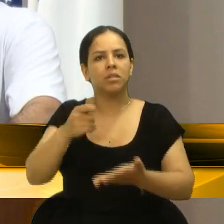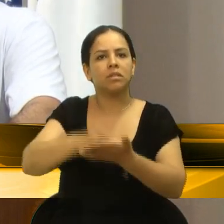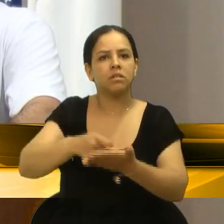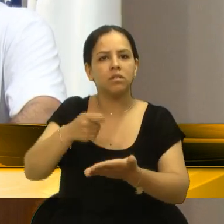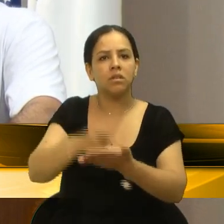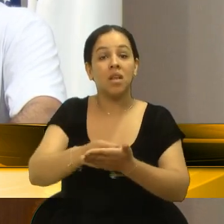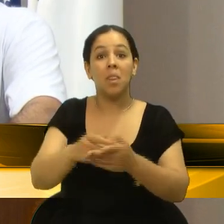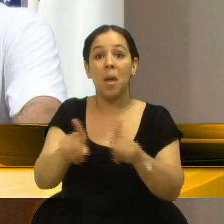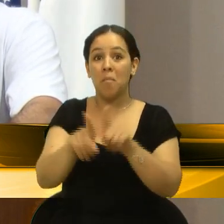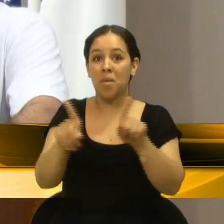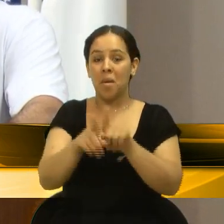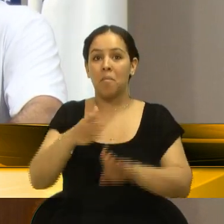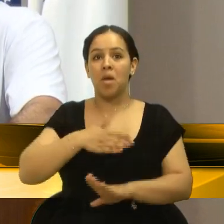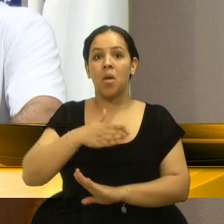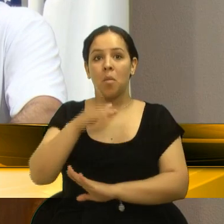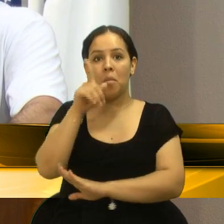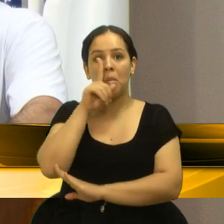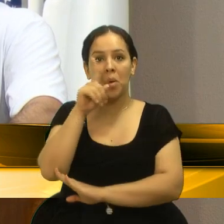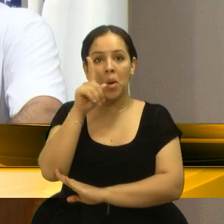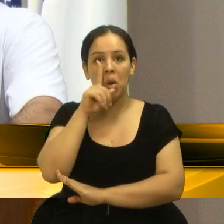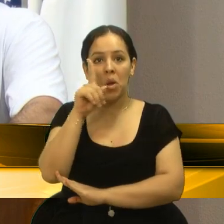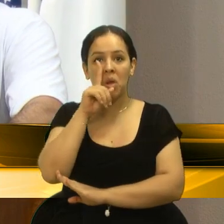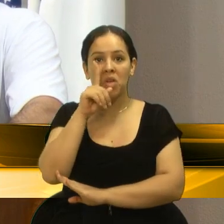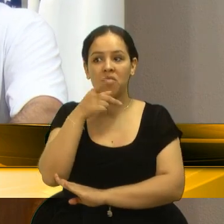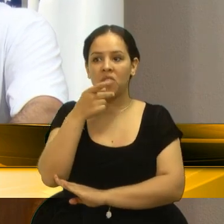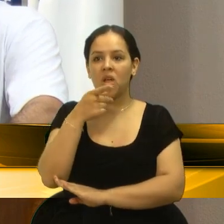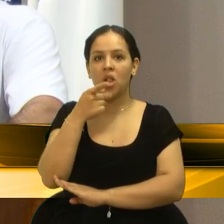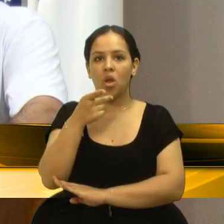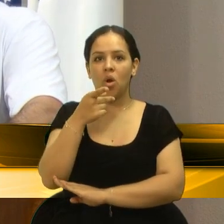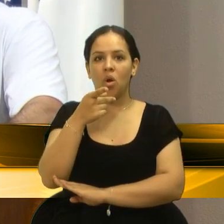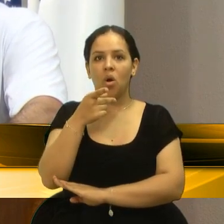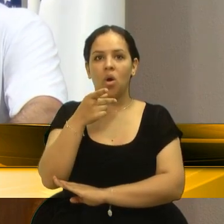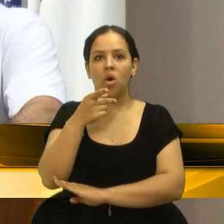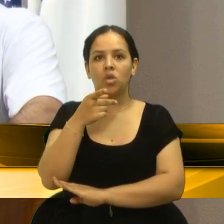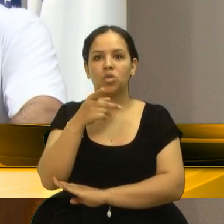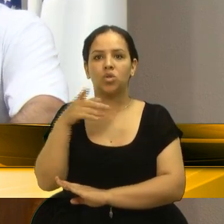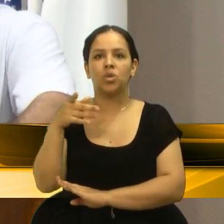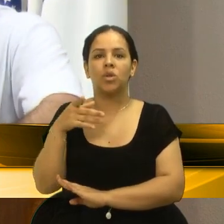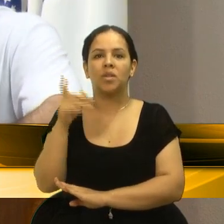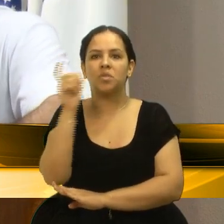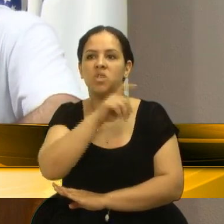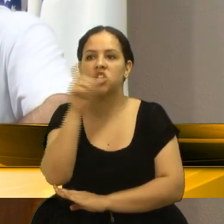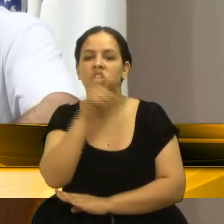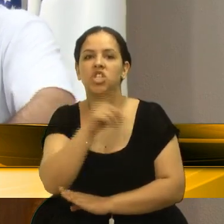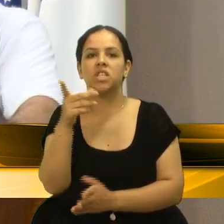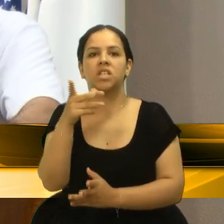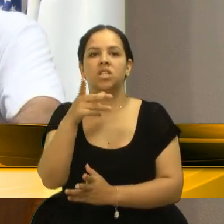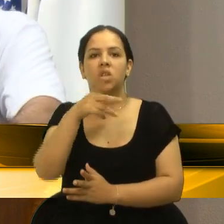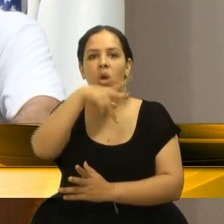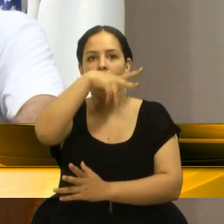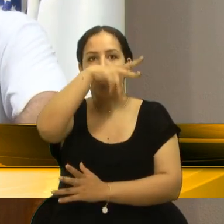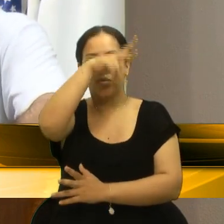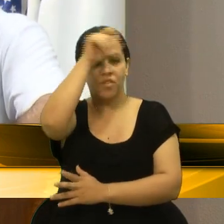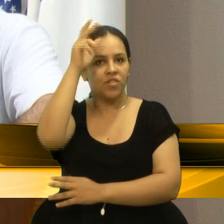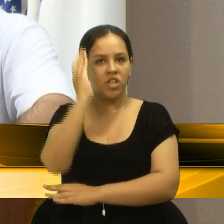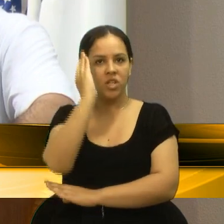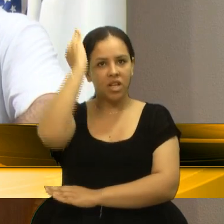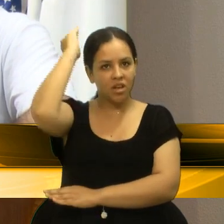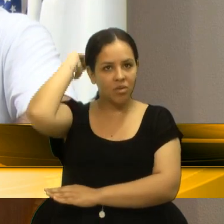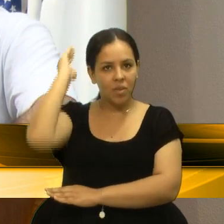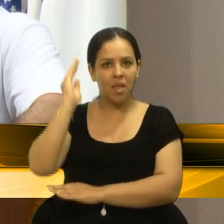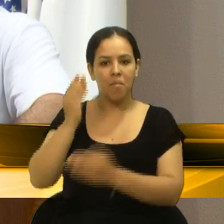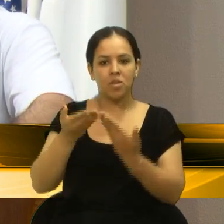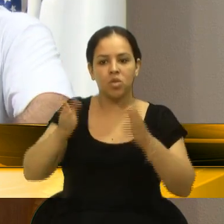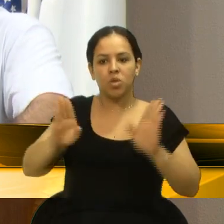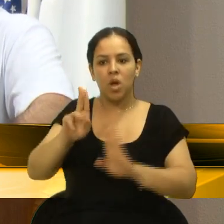mãe, Vera Reck, que desmentiu publicamente as mentiras do prefeito Daniel Guerra na abertura da UBS do Cristo